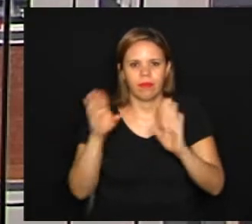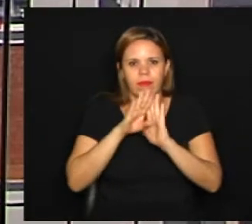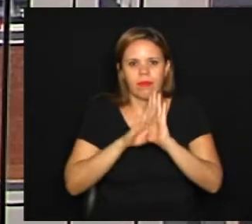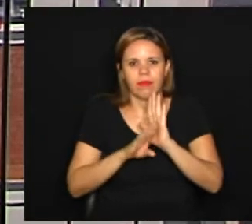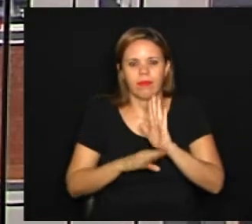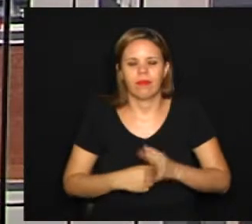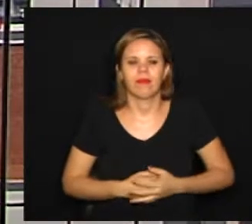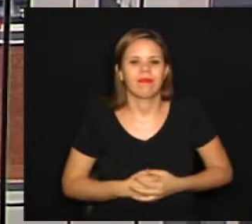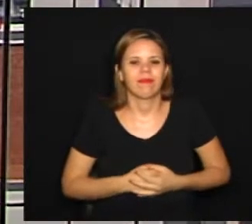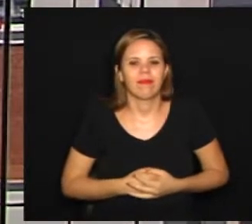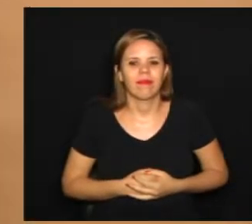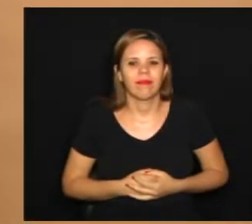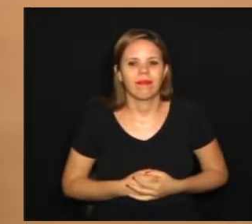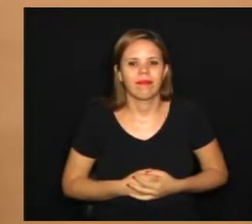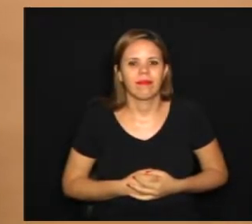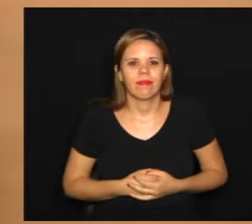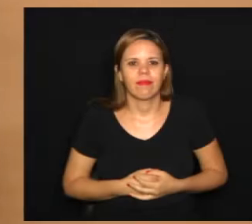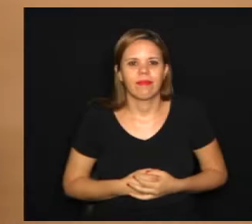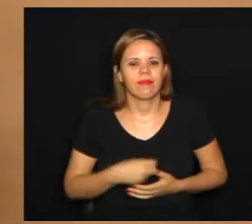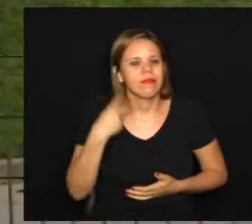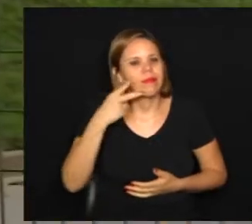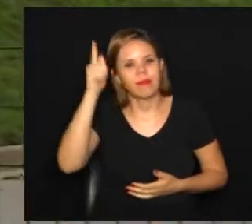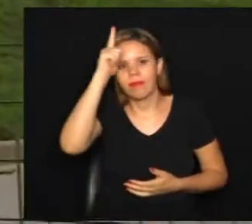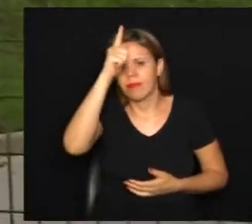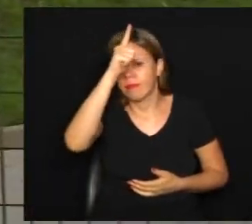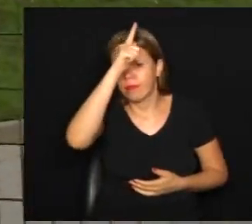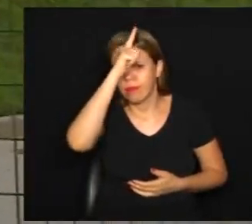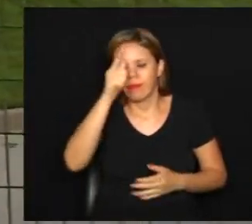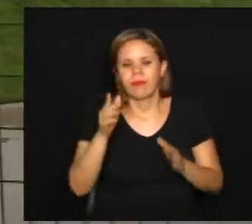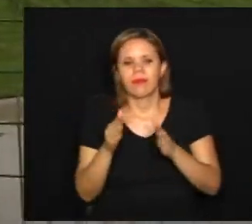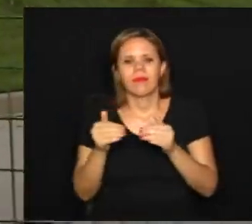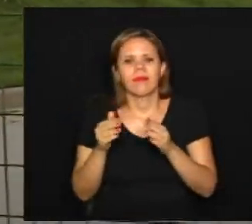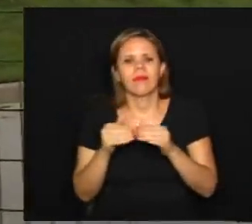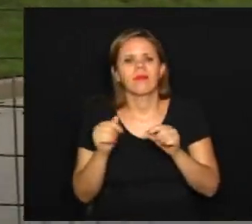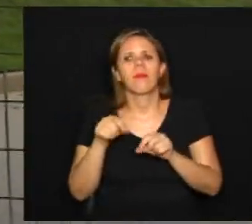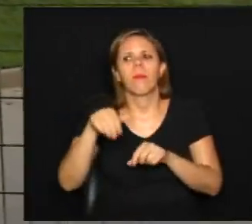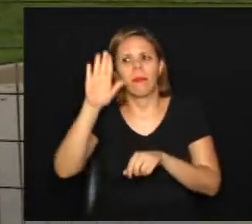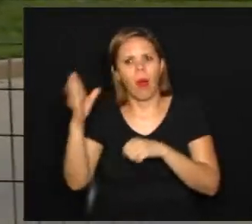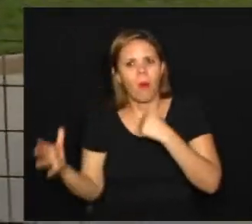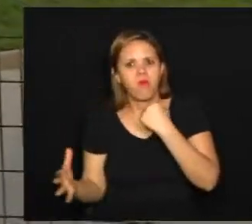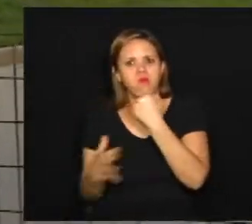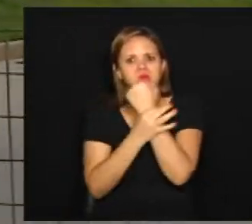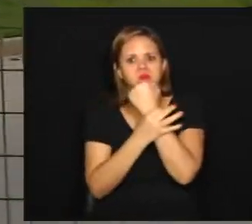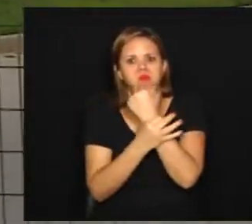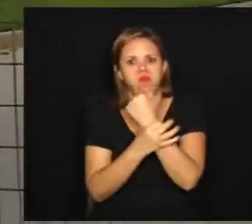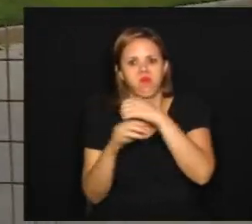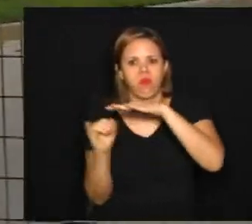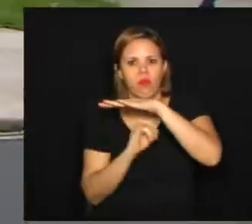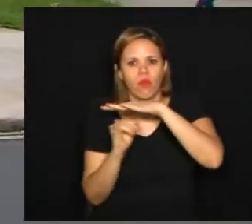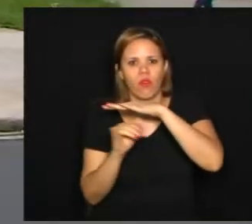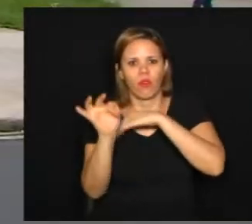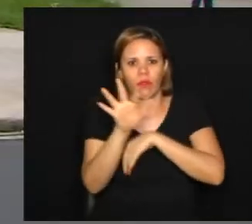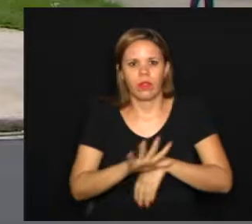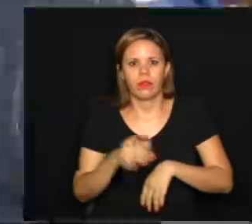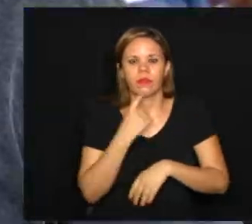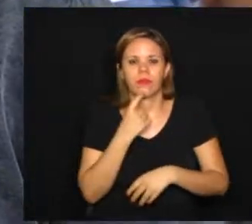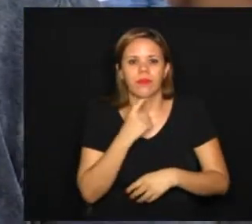os destaques de hoje. Vereador Gustavo Peta pede mais segurança para o entorno do Instituto Federal de